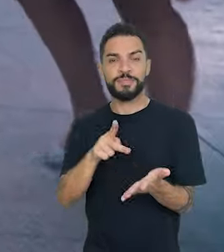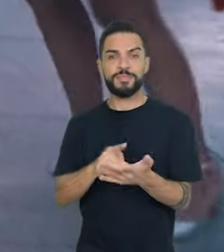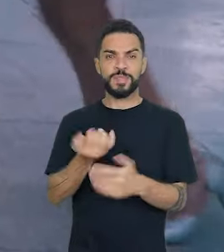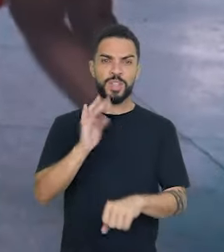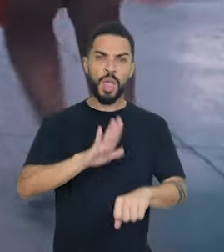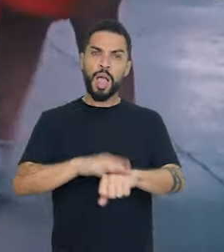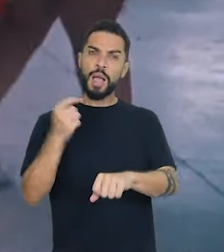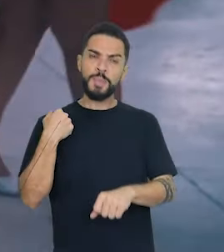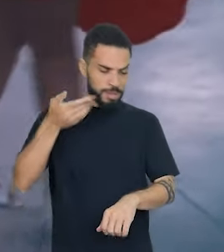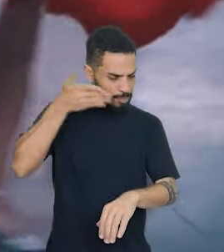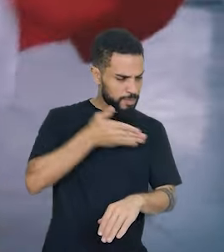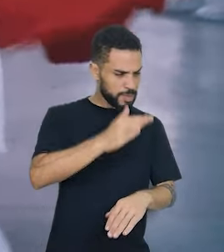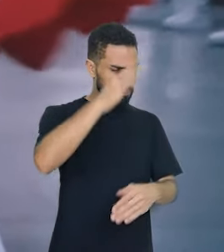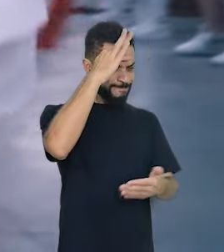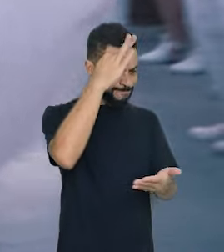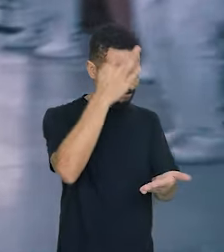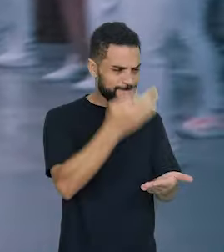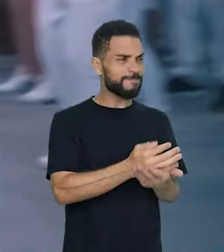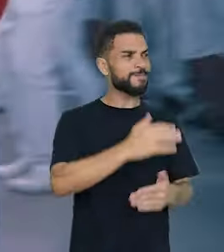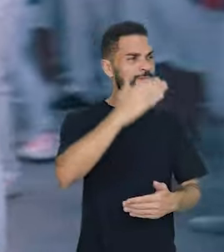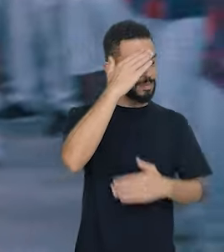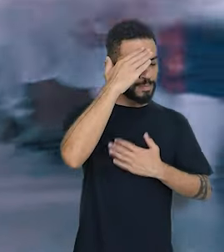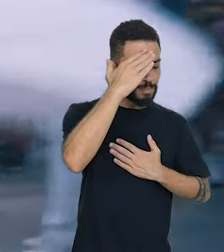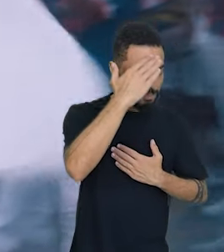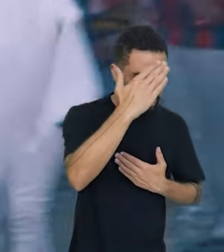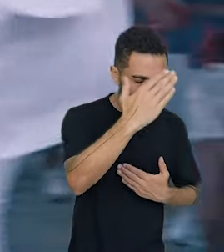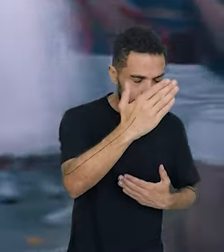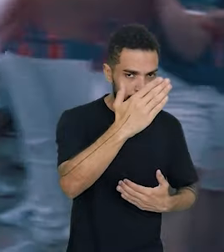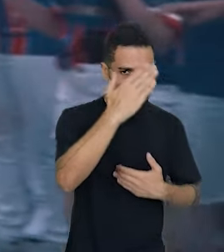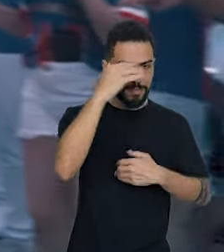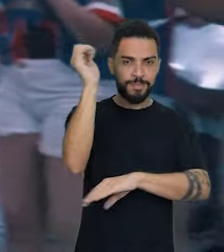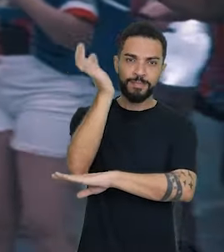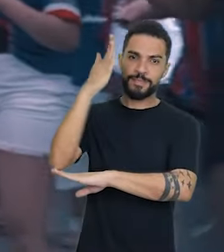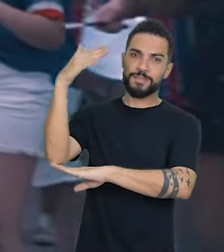com a fé, salve o pavilhão que ele beija de pé.